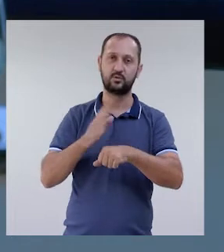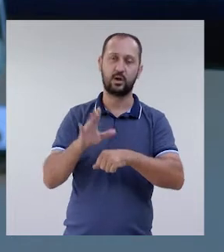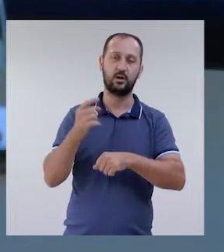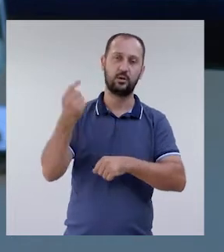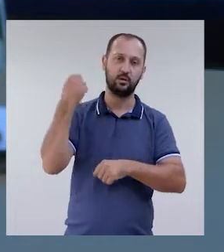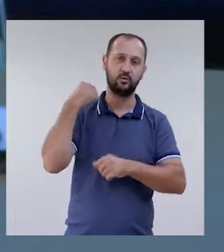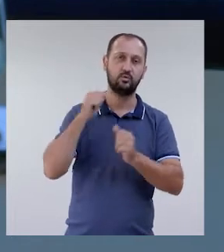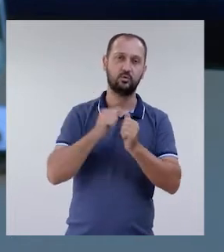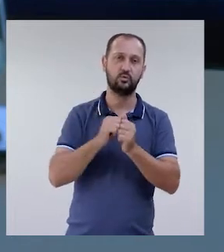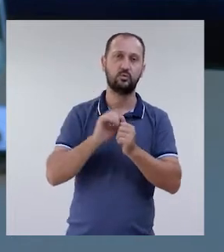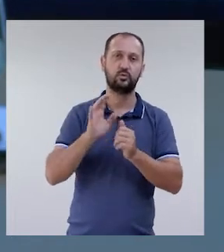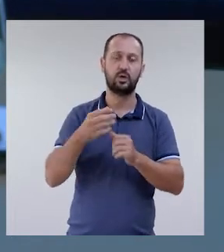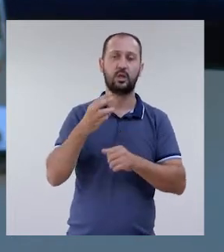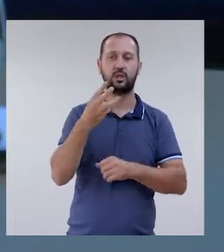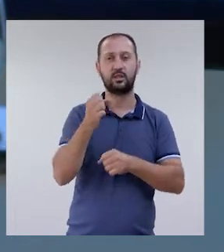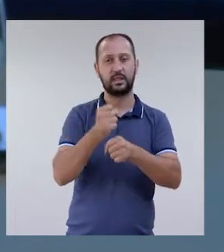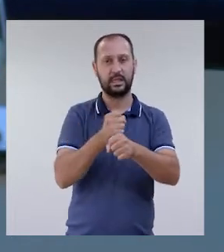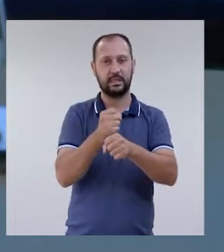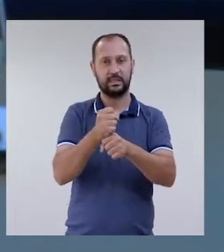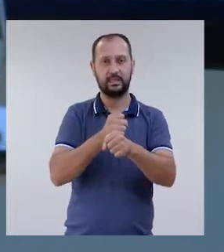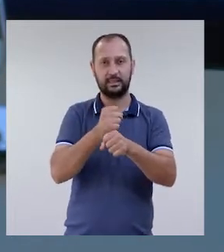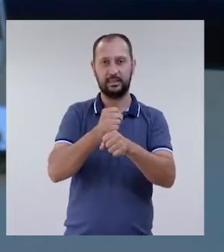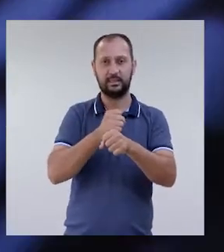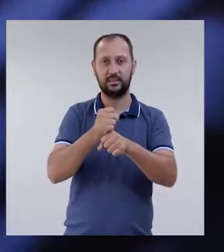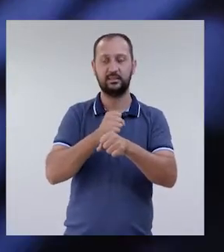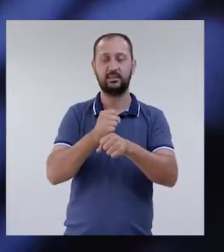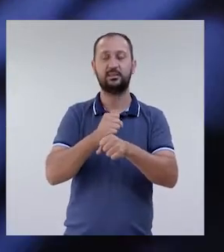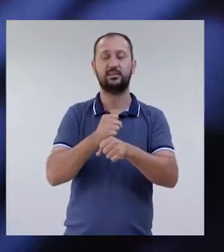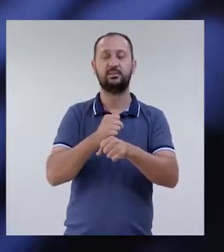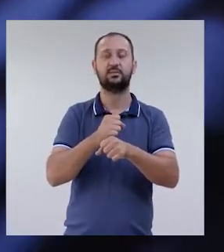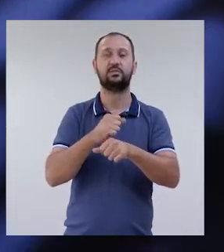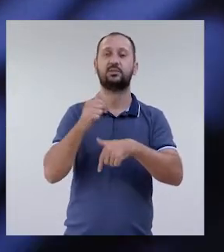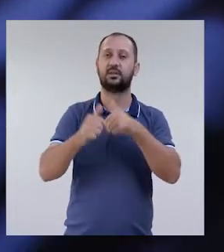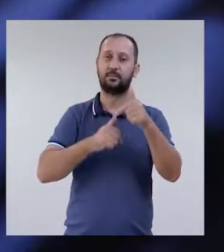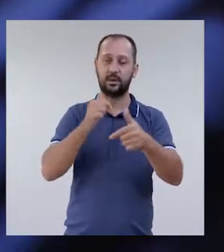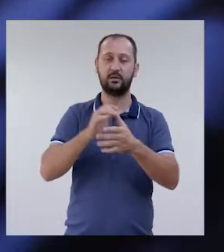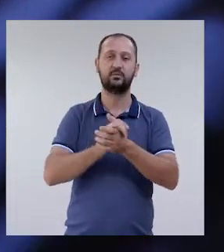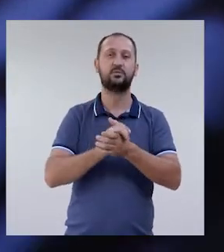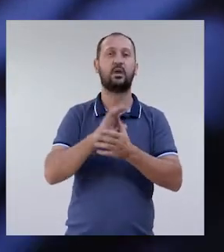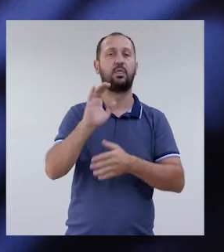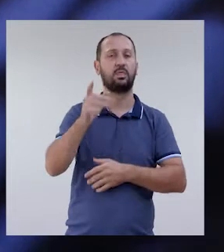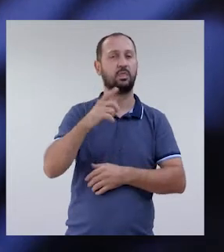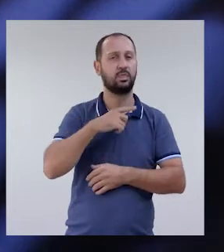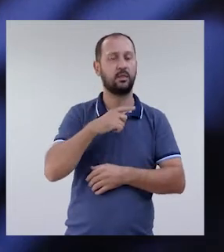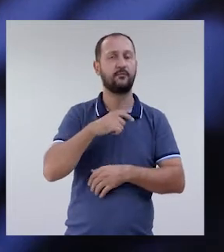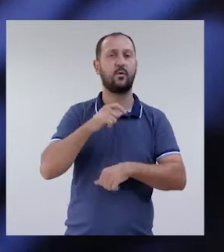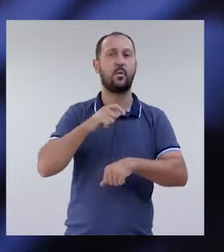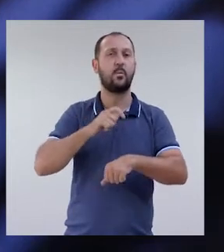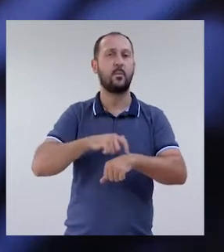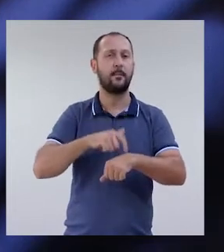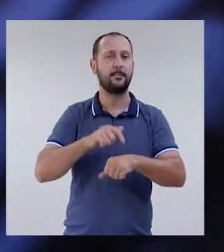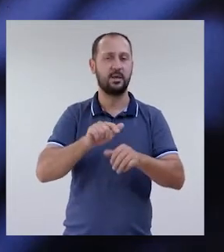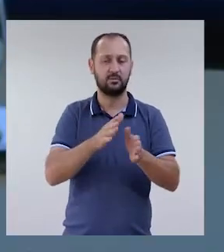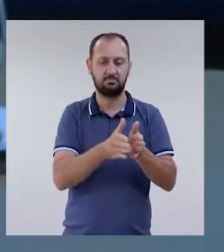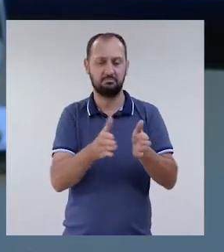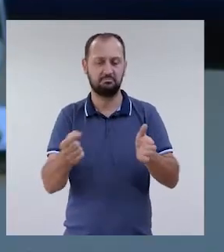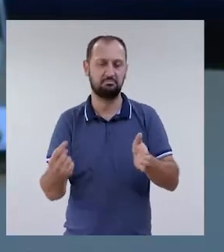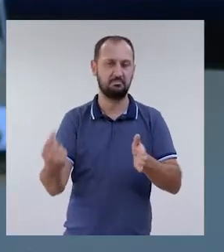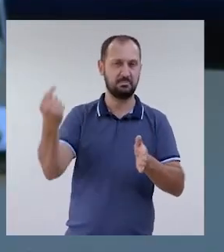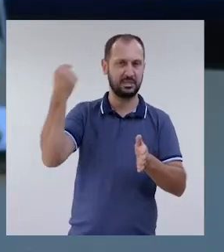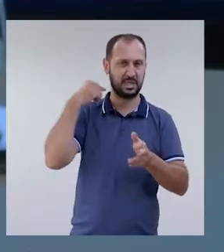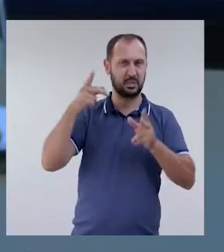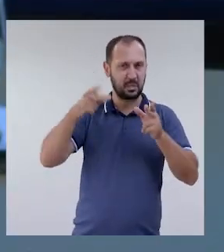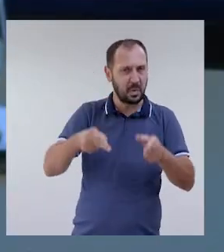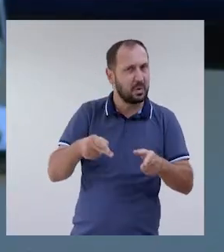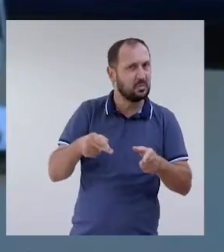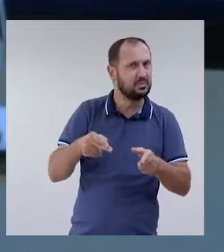estava conversando já um pouquinho antes, né? Já são 30 anos de atividade jurisdicional. Você já tinha passado por uma situação tão